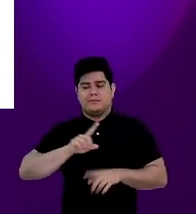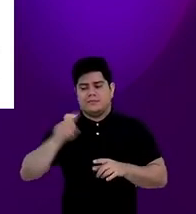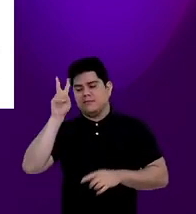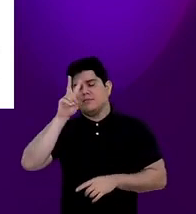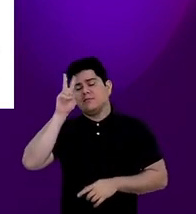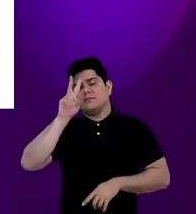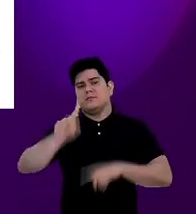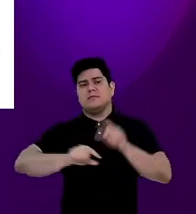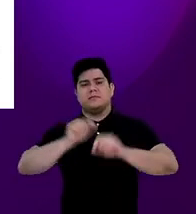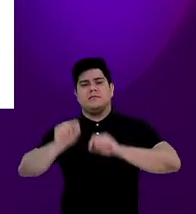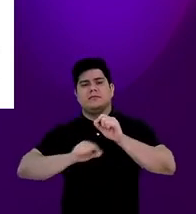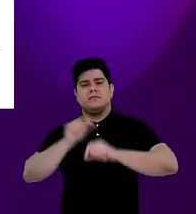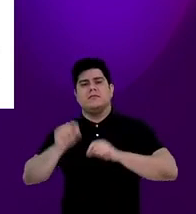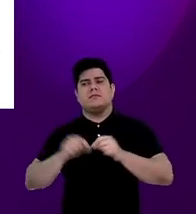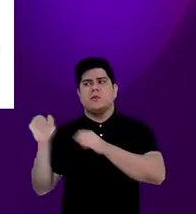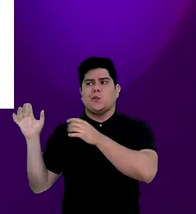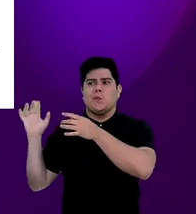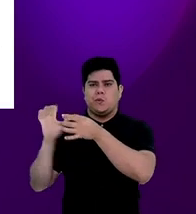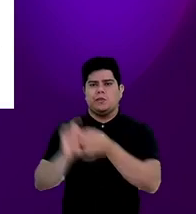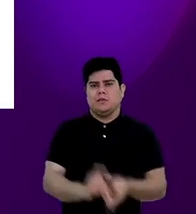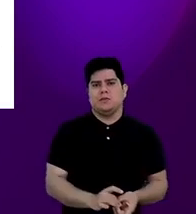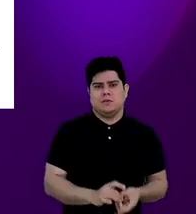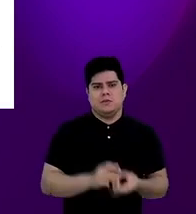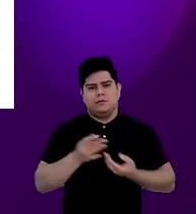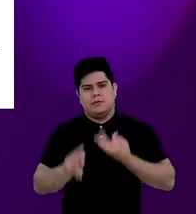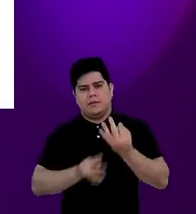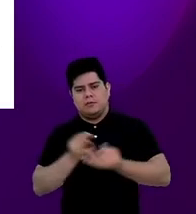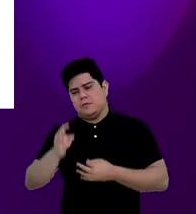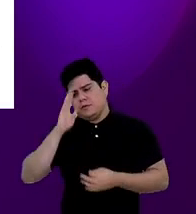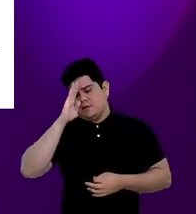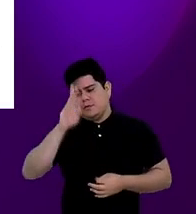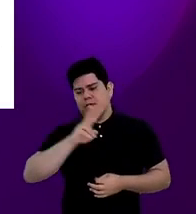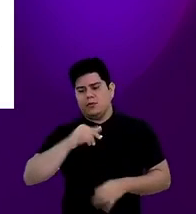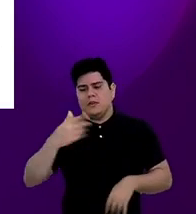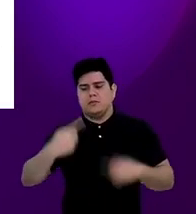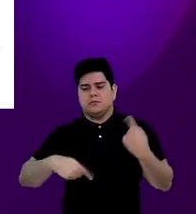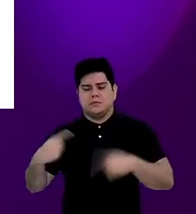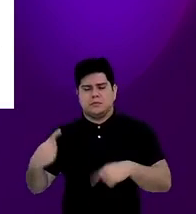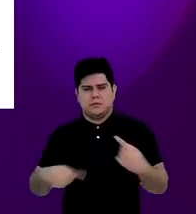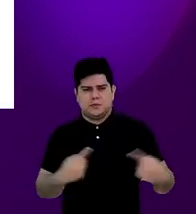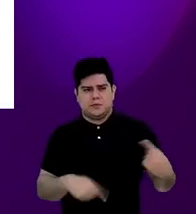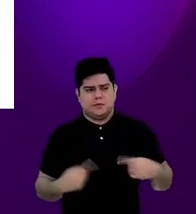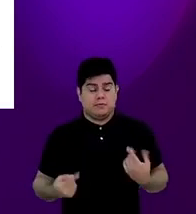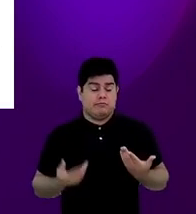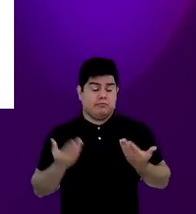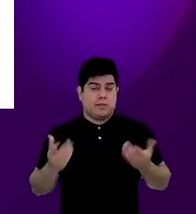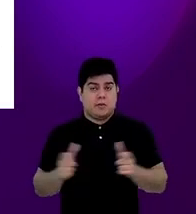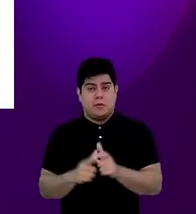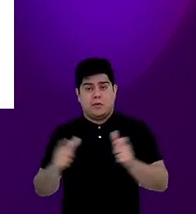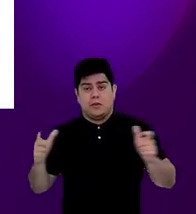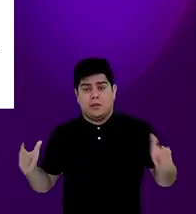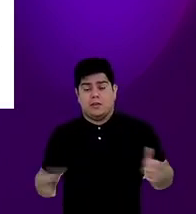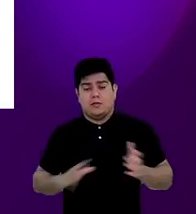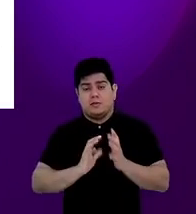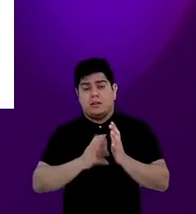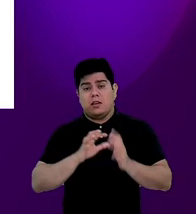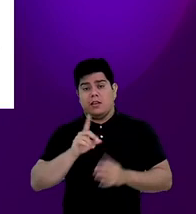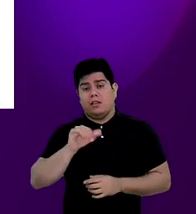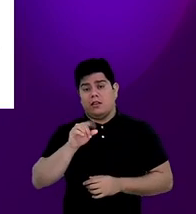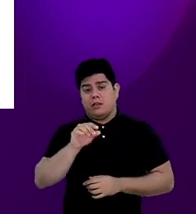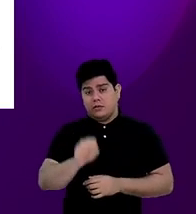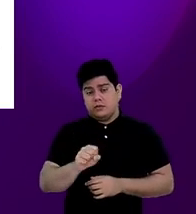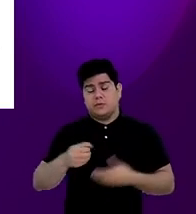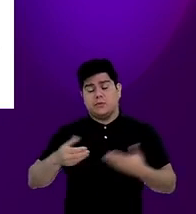lembrar o contexto terapêutico principal que a gente vai discutir, uma vez que a maioria dos dados